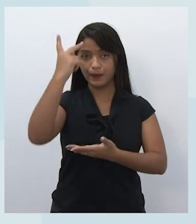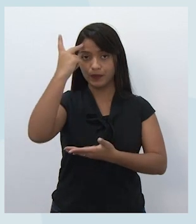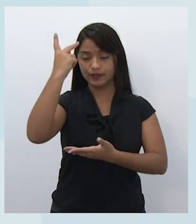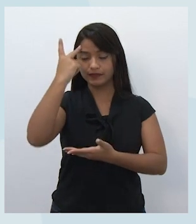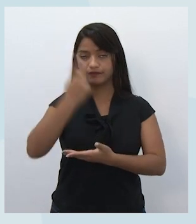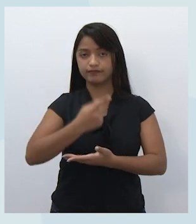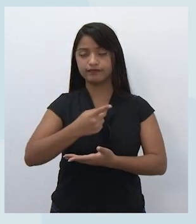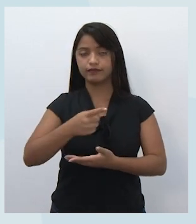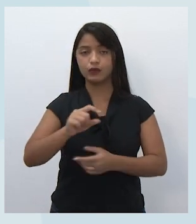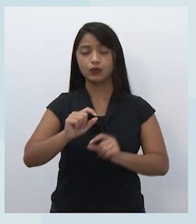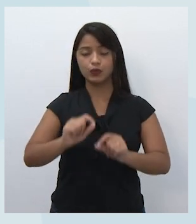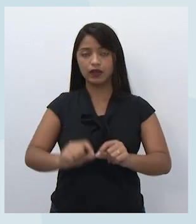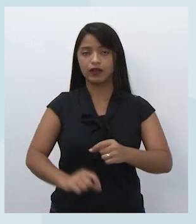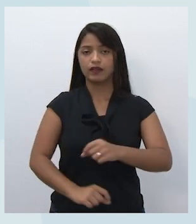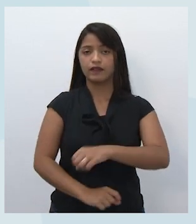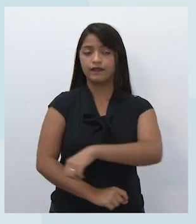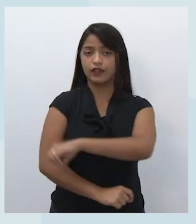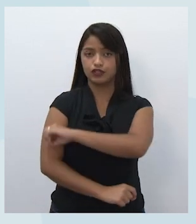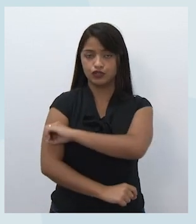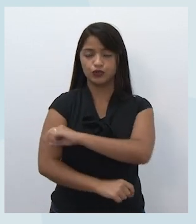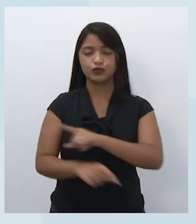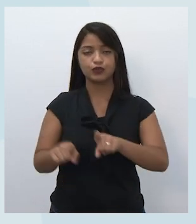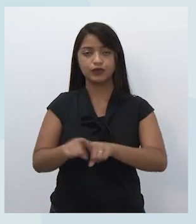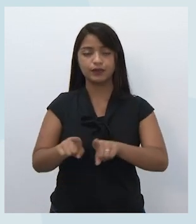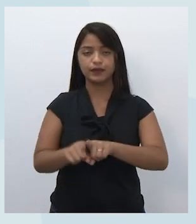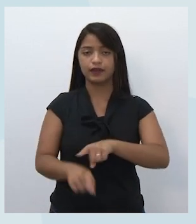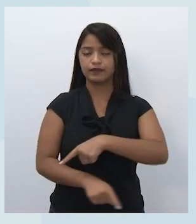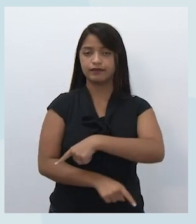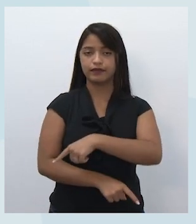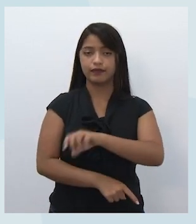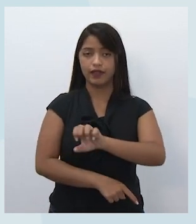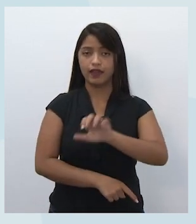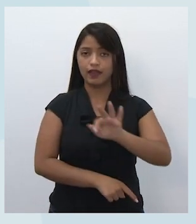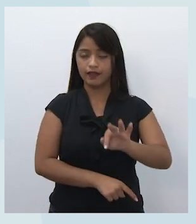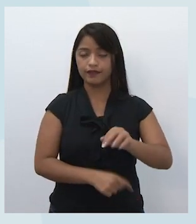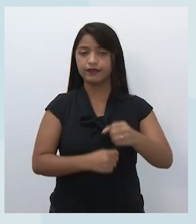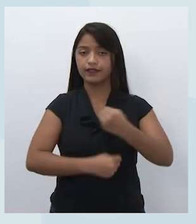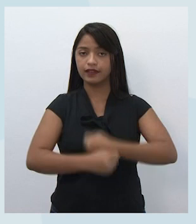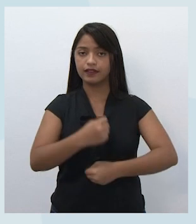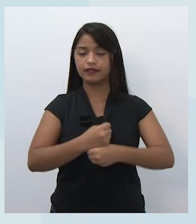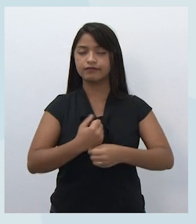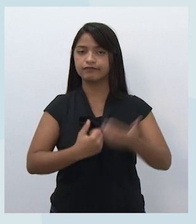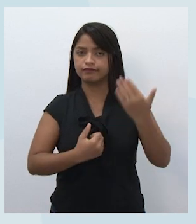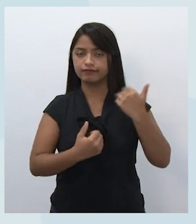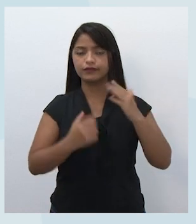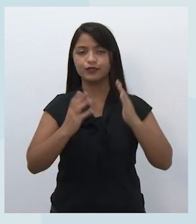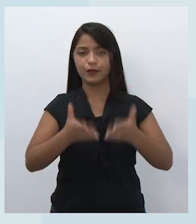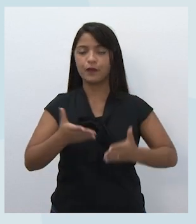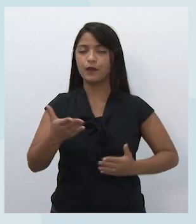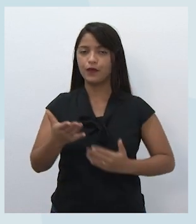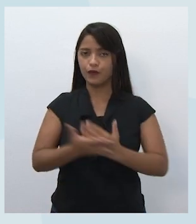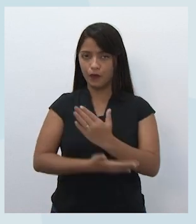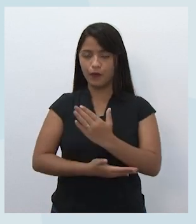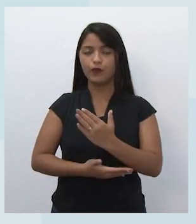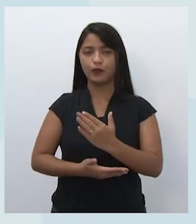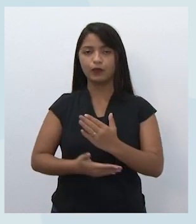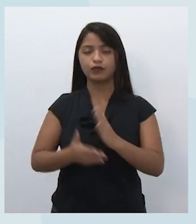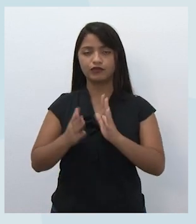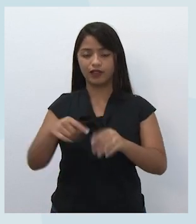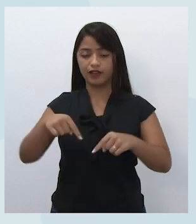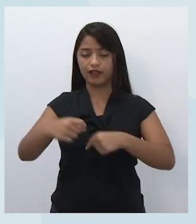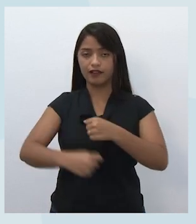da educação infantil e ensino fundamental, que já foi homologado ano passado, que nós já iniciamos com toda a rede esse ano, em 2020,